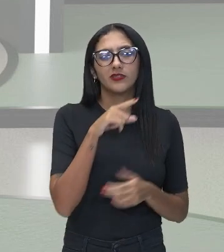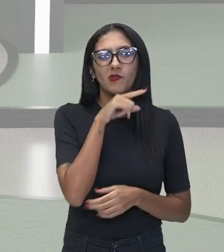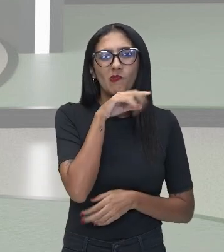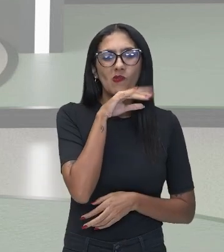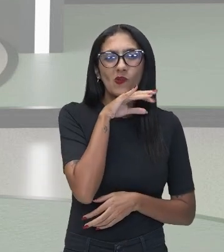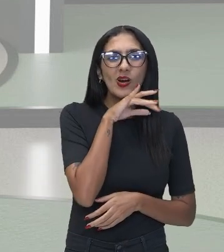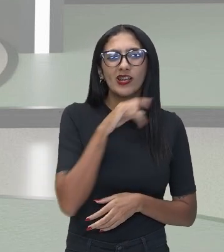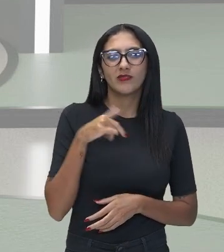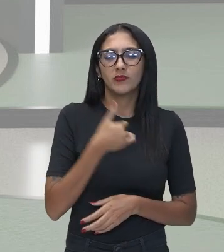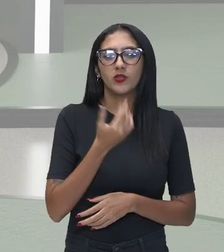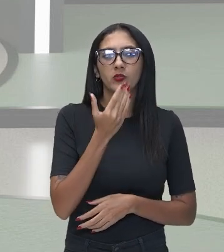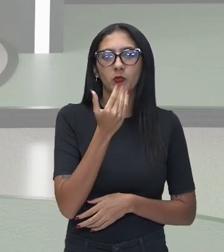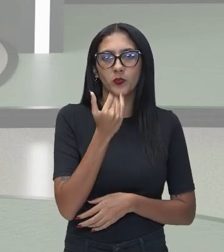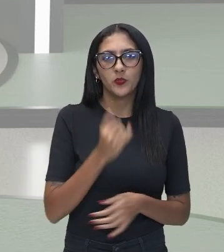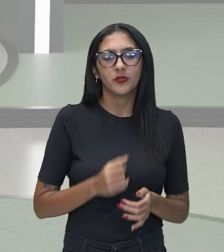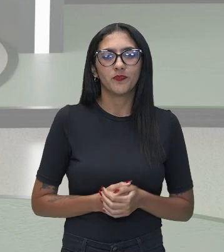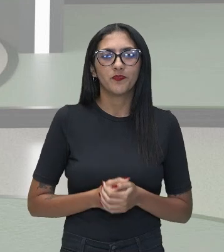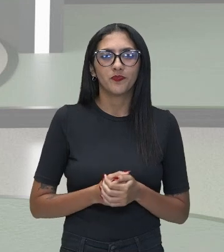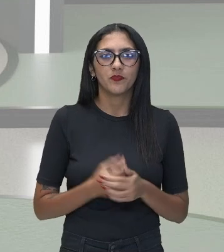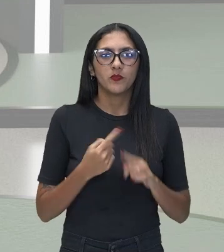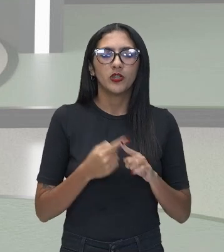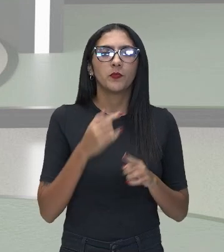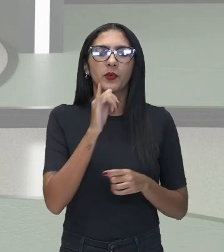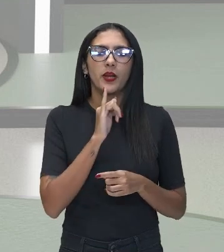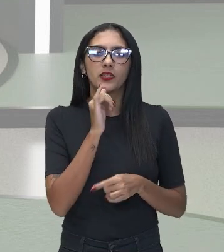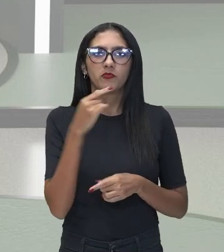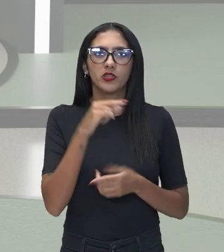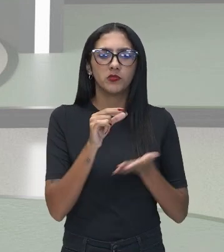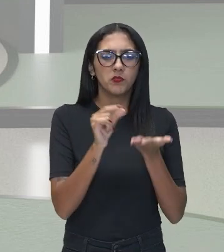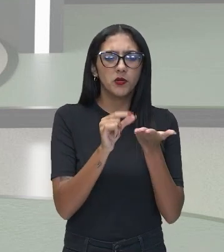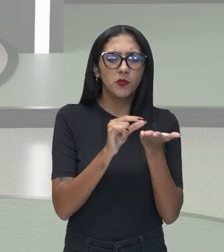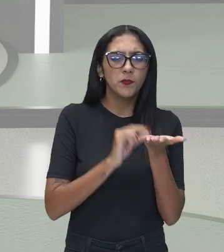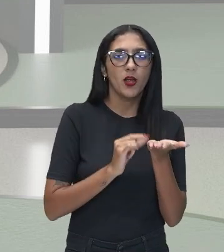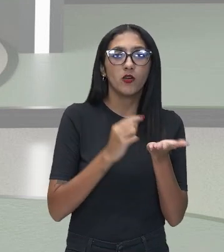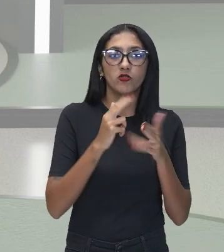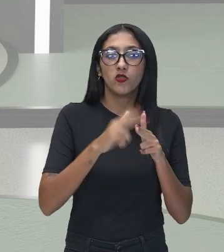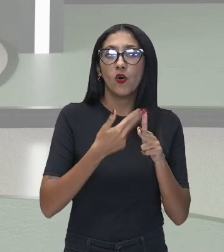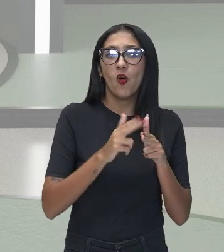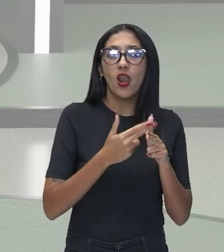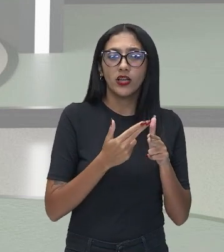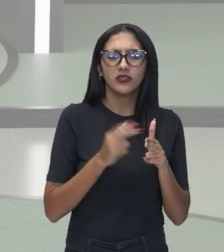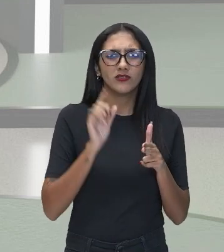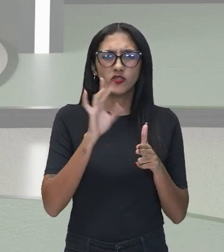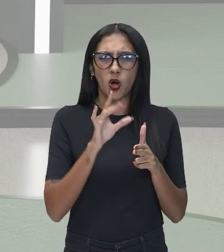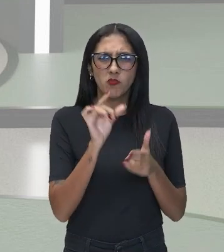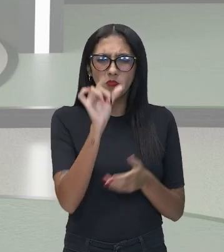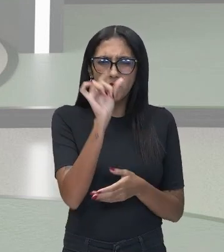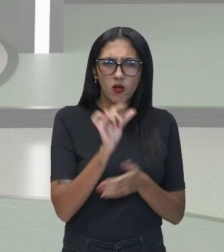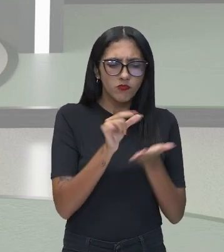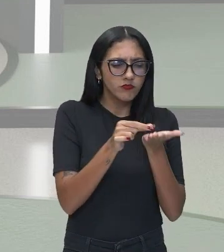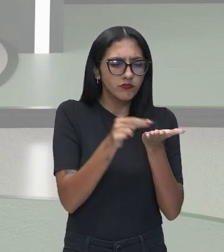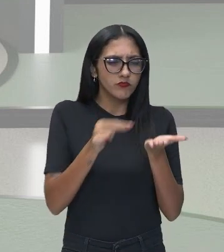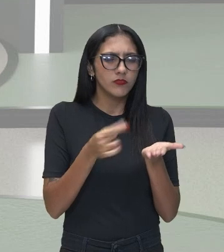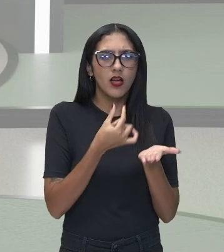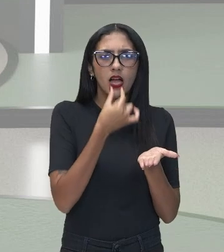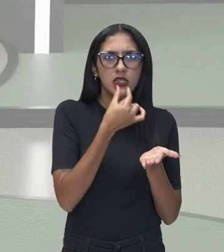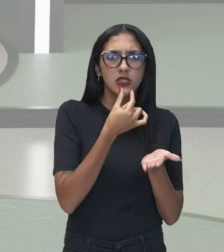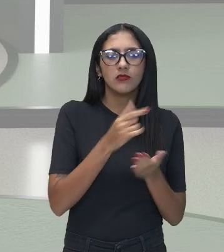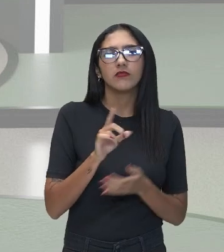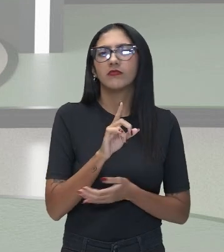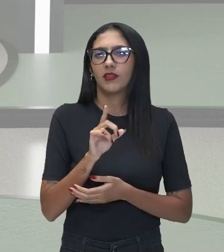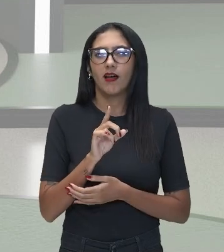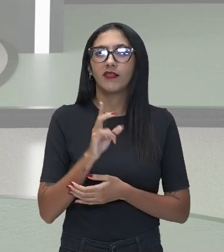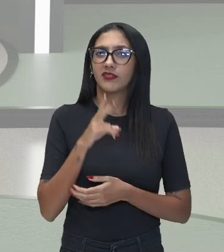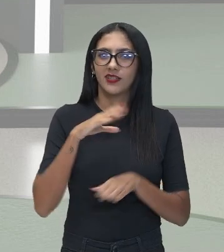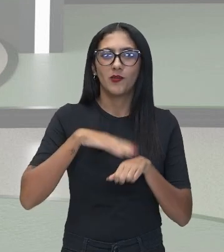nossa alimentação, porque você, quando vai comer uma barrinha de chocolate, você não tira só um pedacinho de chocolate, você está sempre querendo